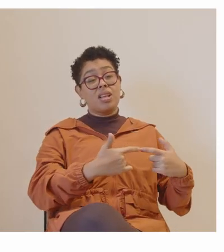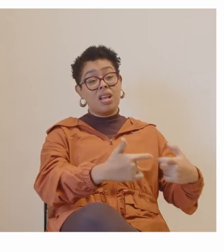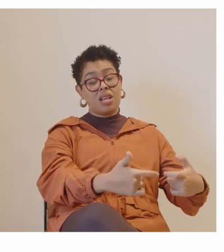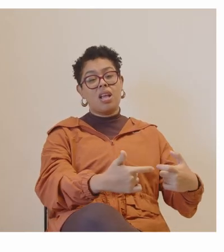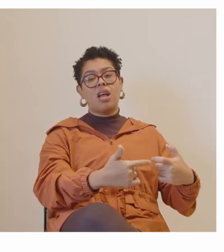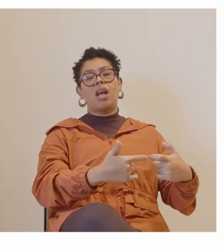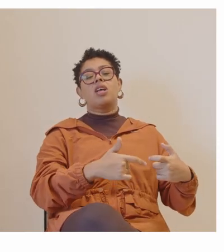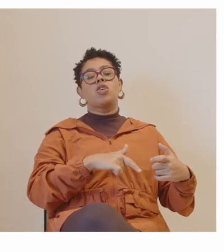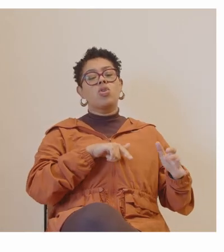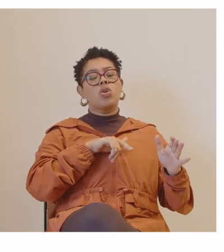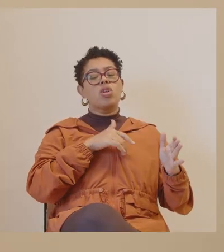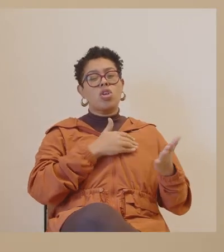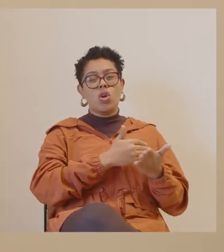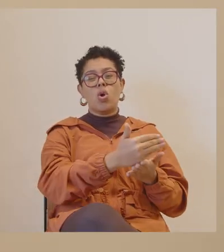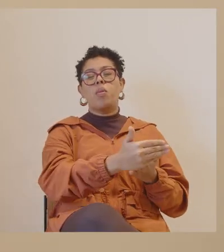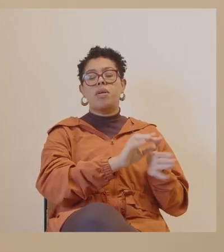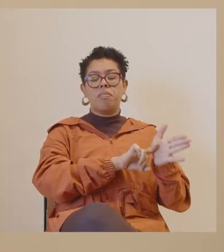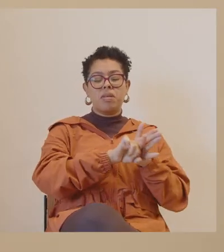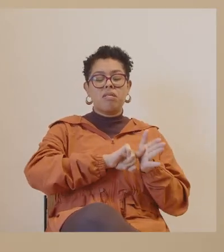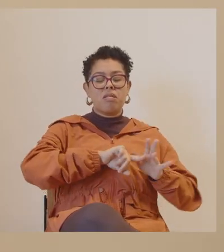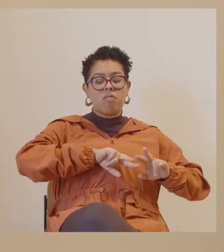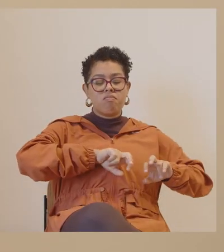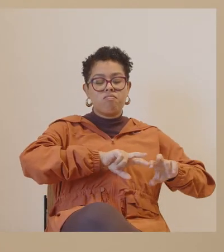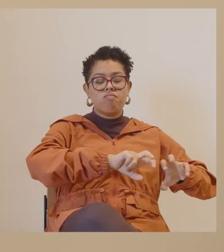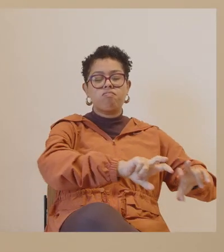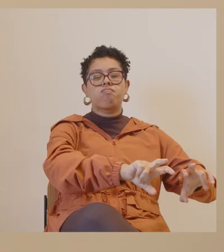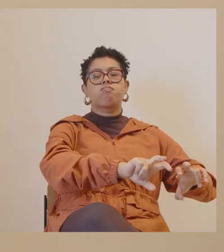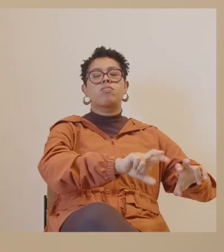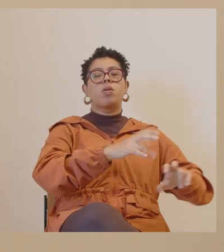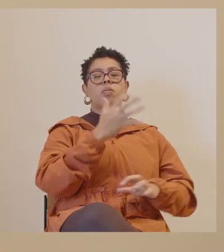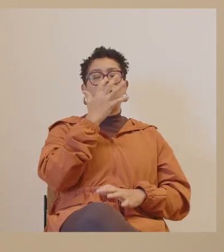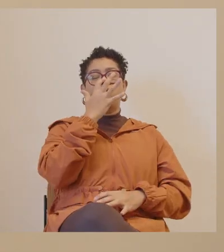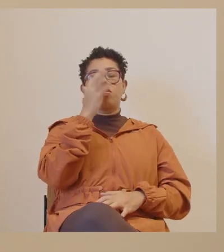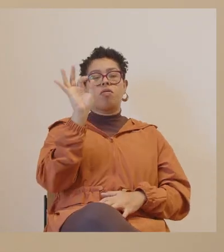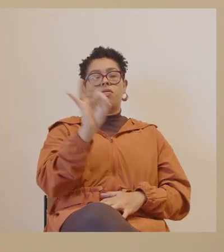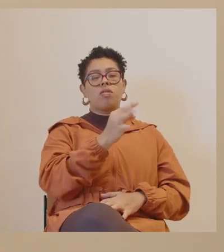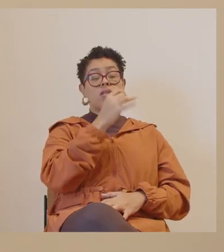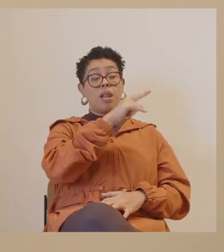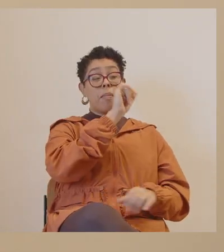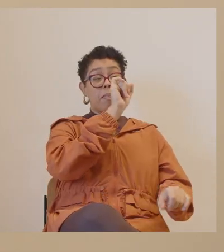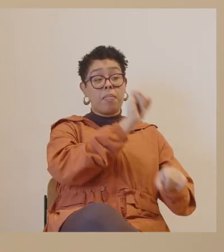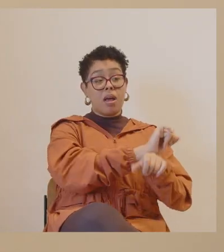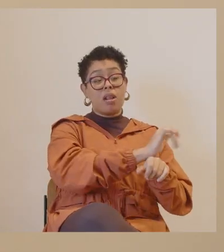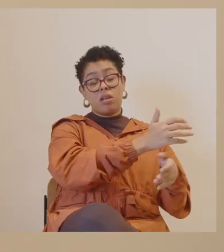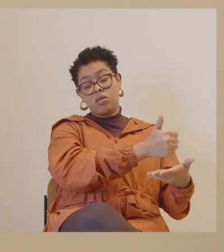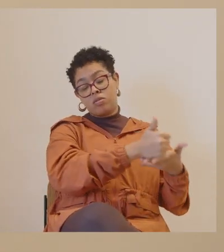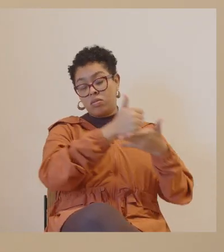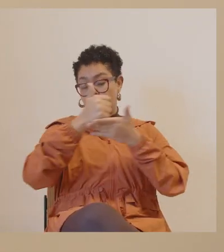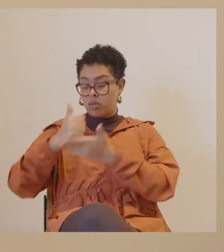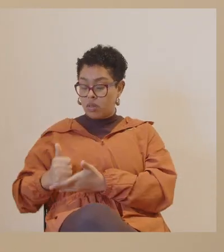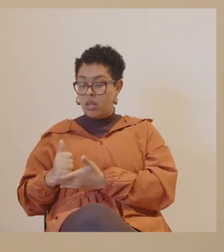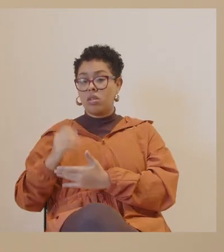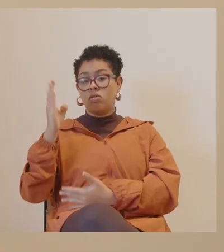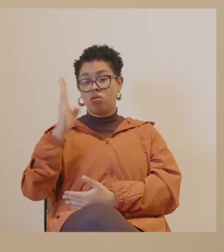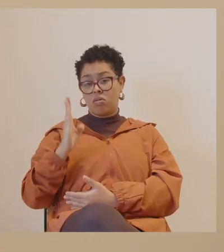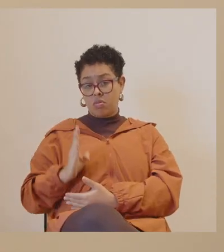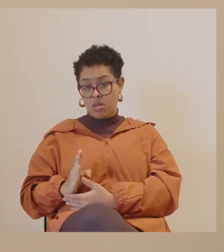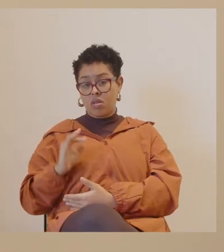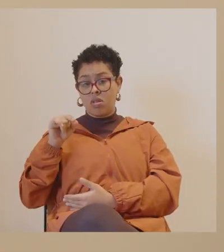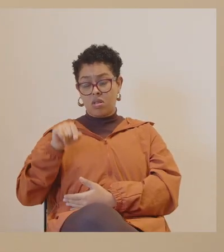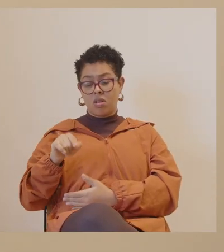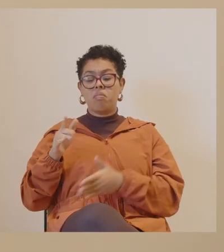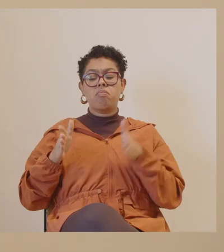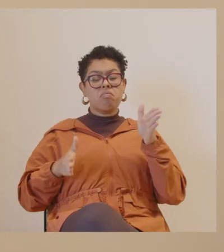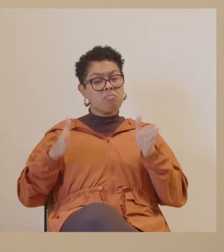pesquisas também sobre o impressionismo francês, ela sai de circulação lá. né? Ela vem para o Brasil e, claro, a gente